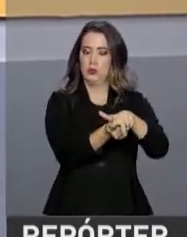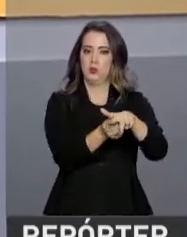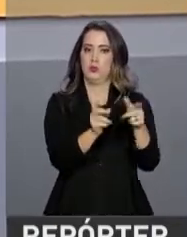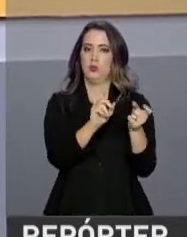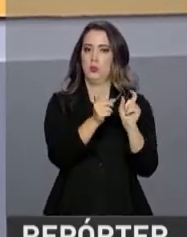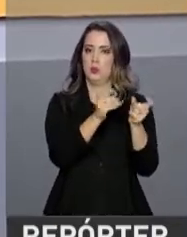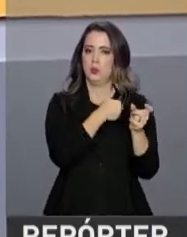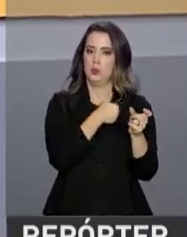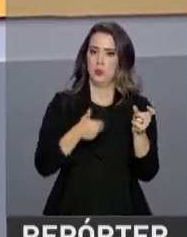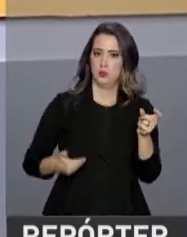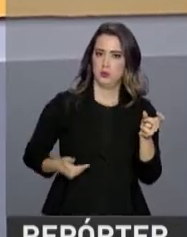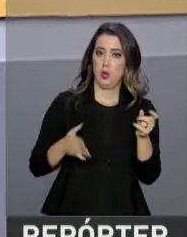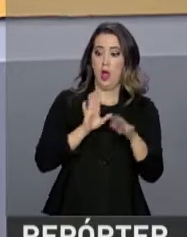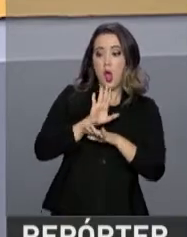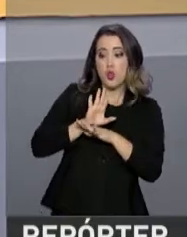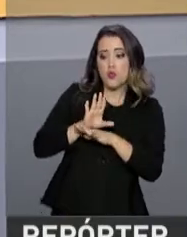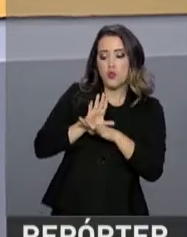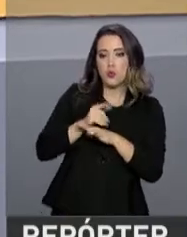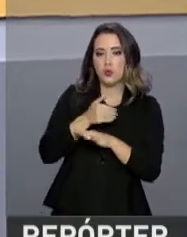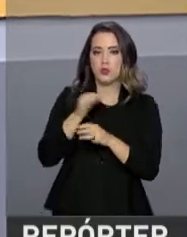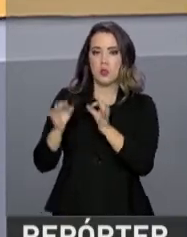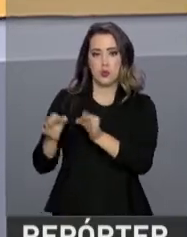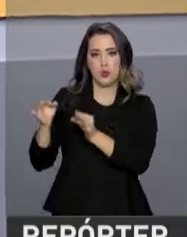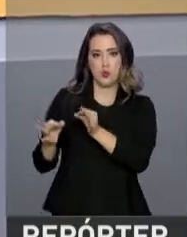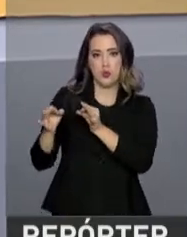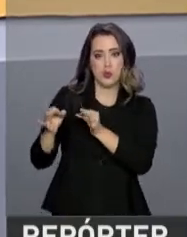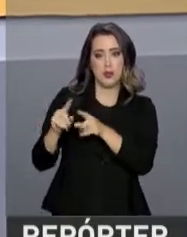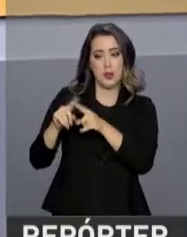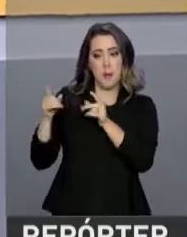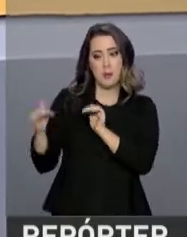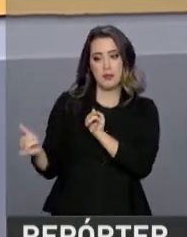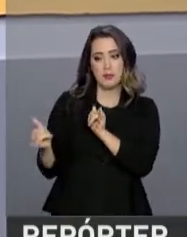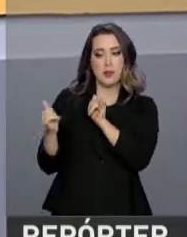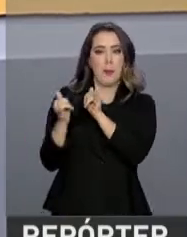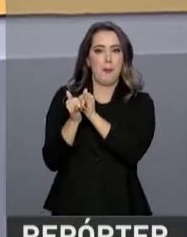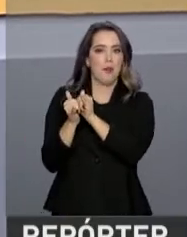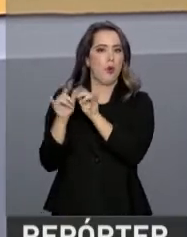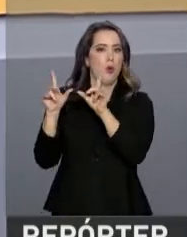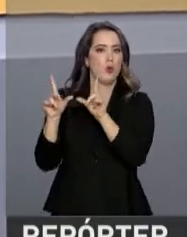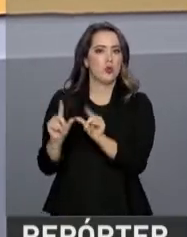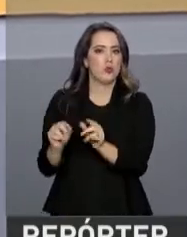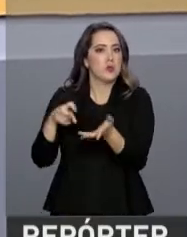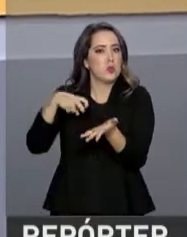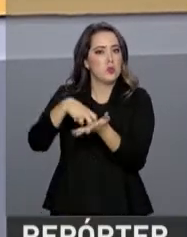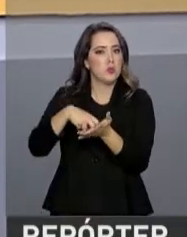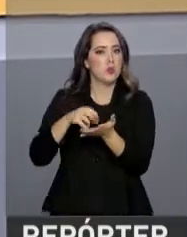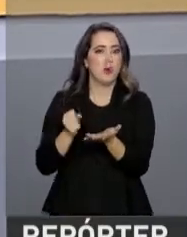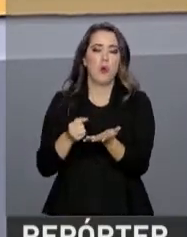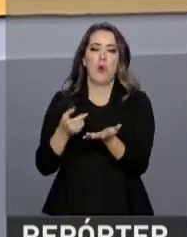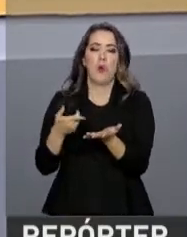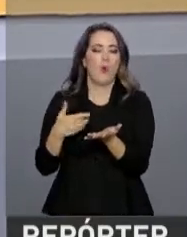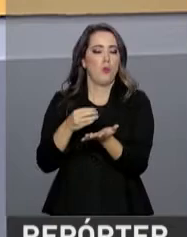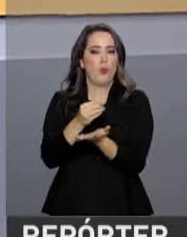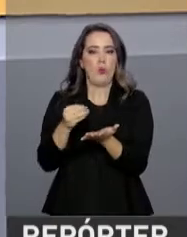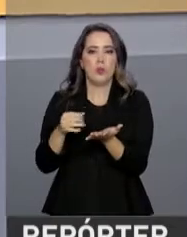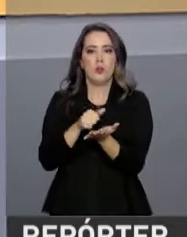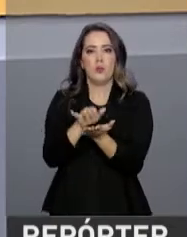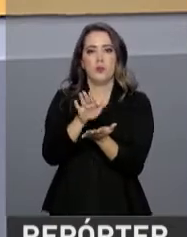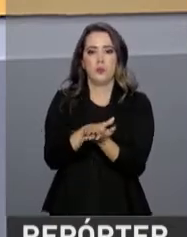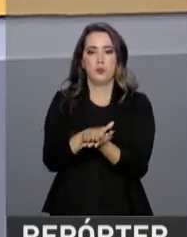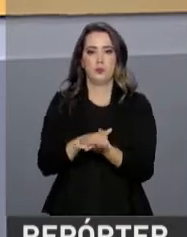pública colabora com a justiça em troca de benefícios como a redução de penas em isenção de multas confira na